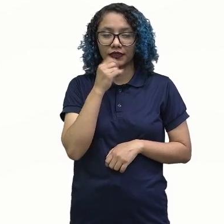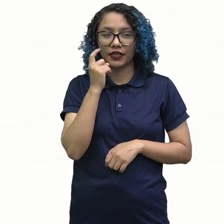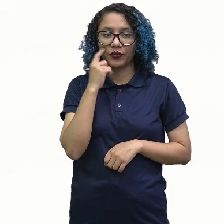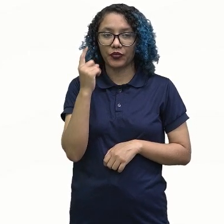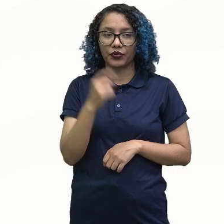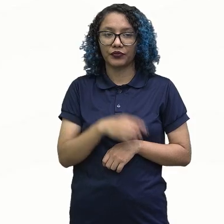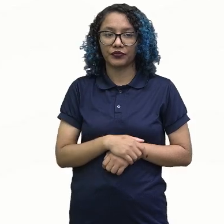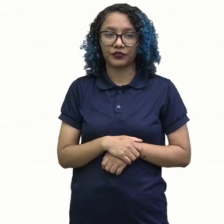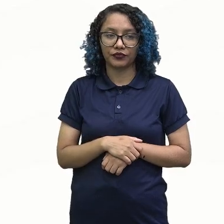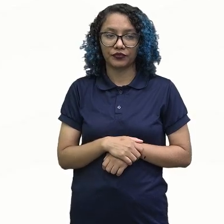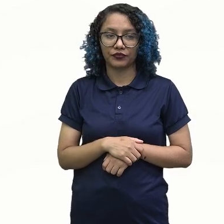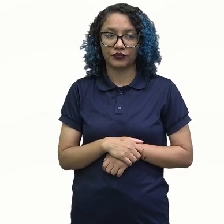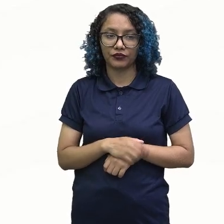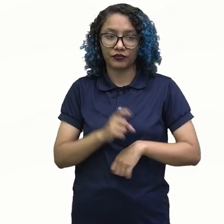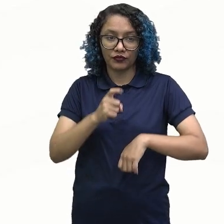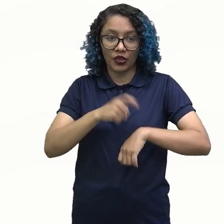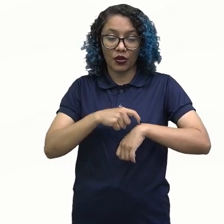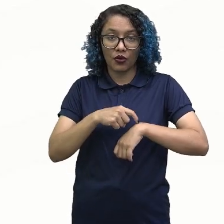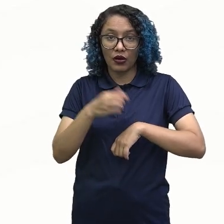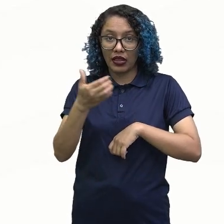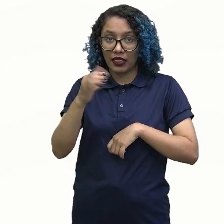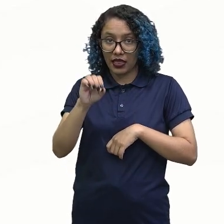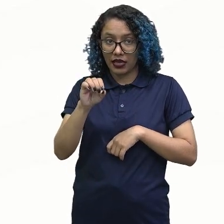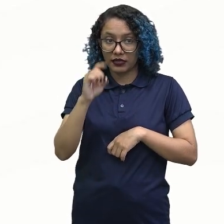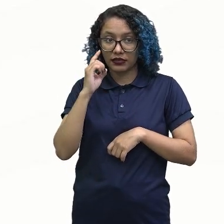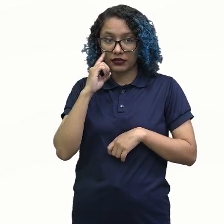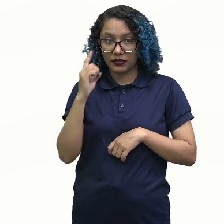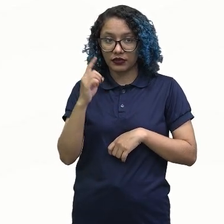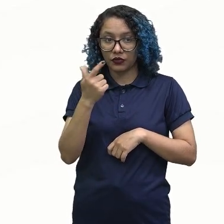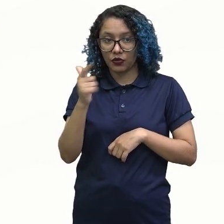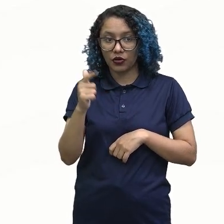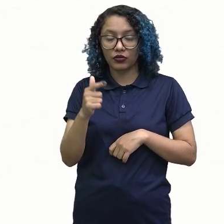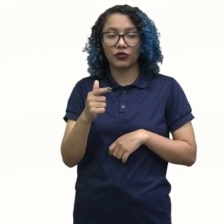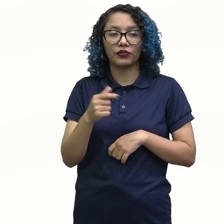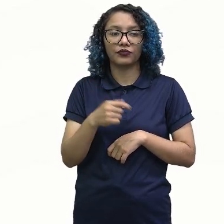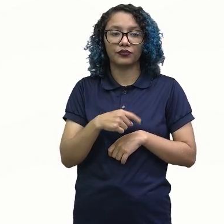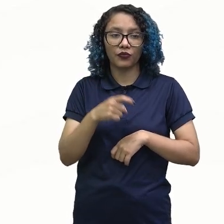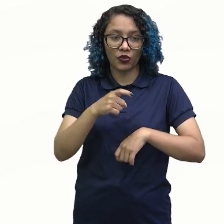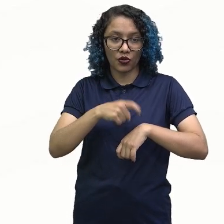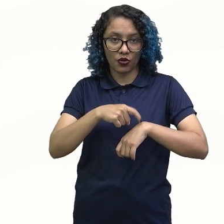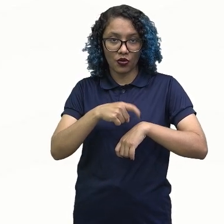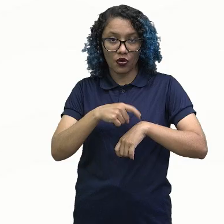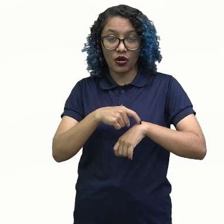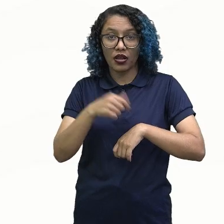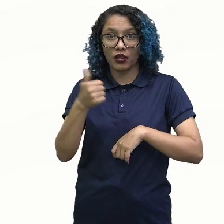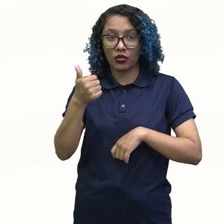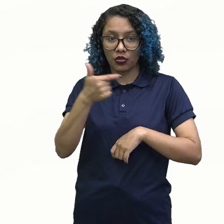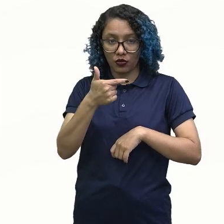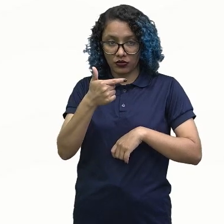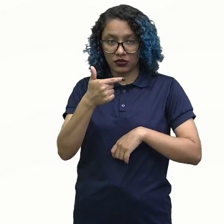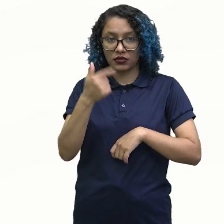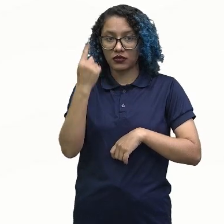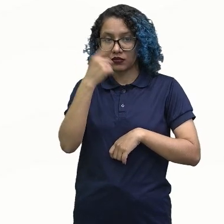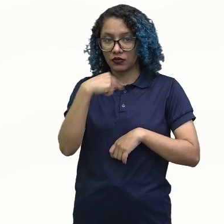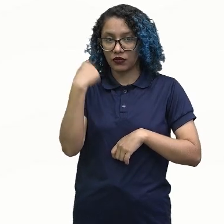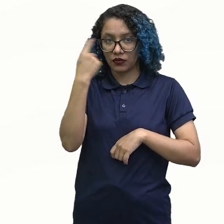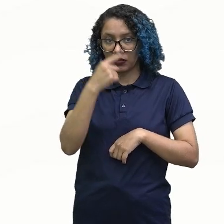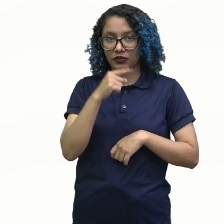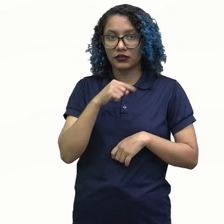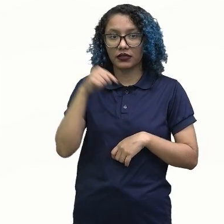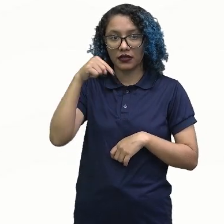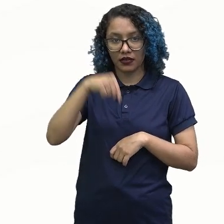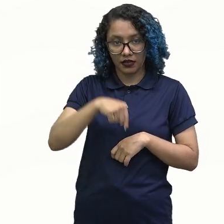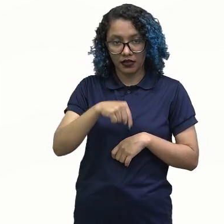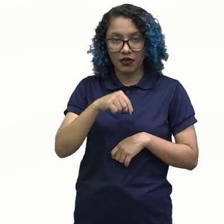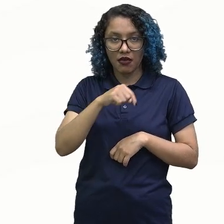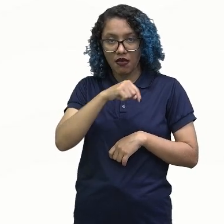São 10 horas. São 12 horas em Manaus, tá? Sempre vai concordar, então,